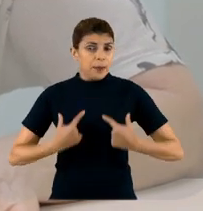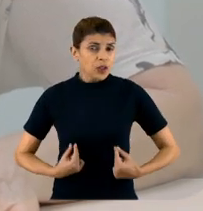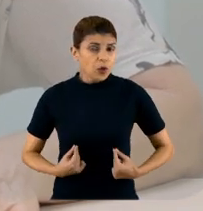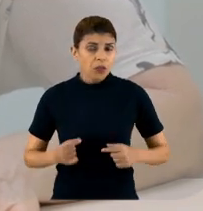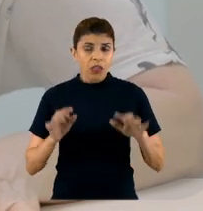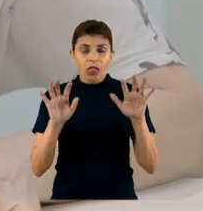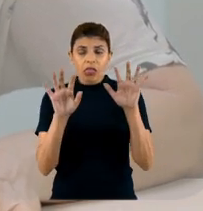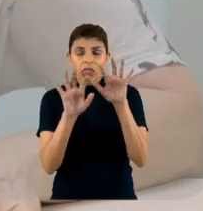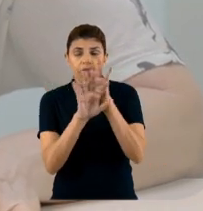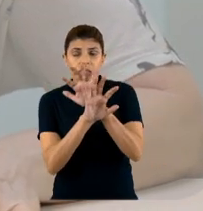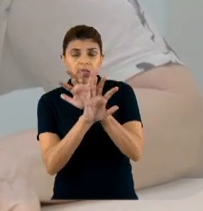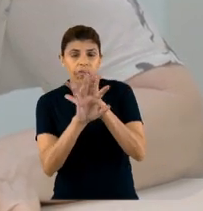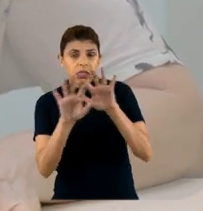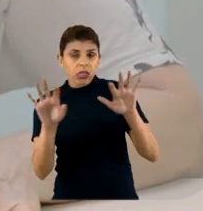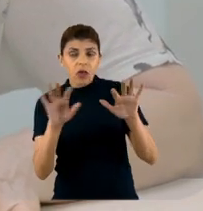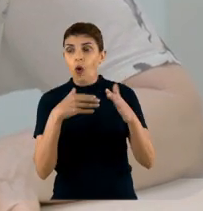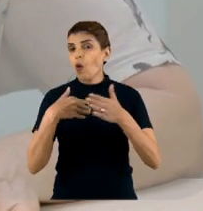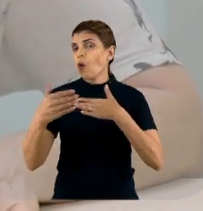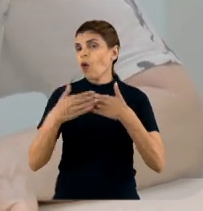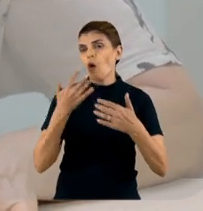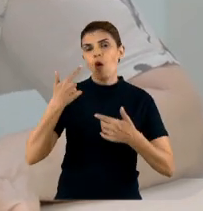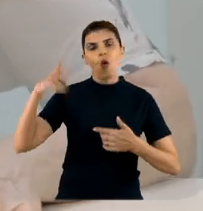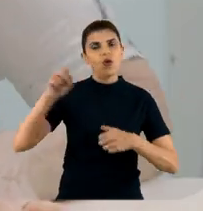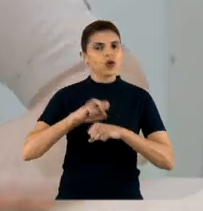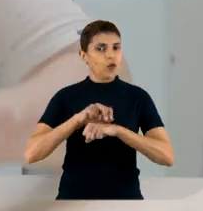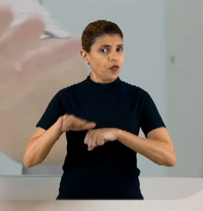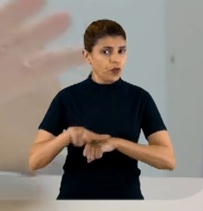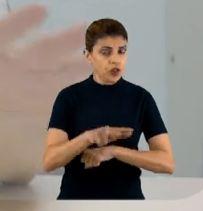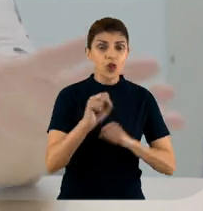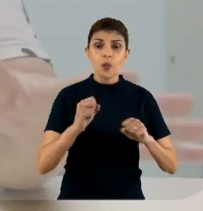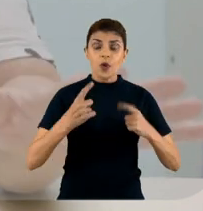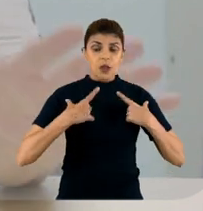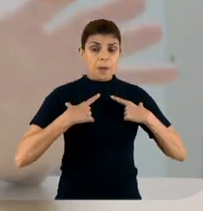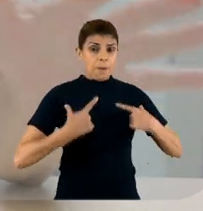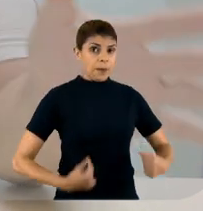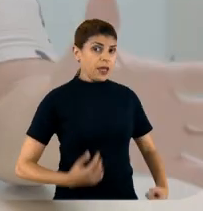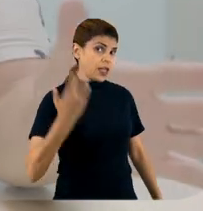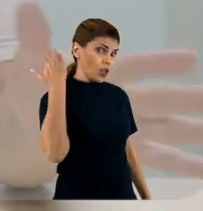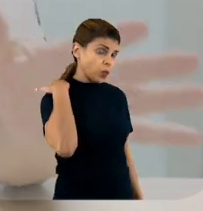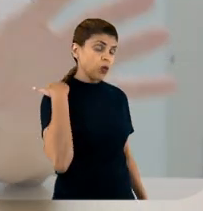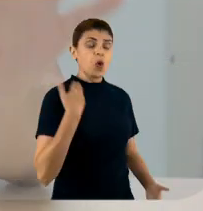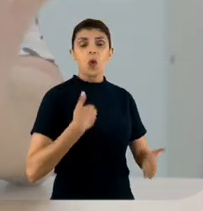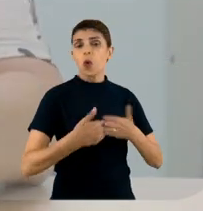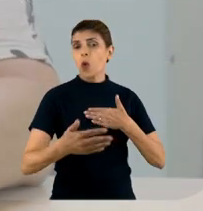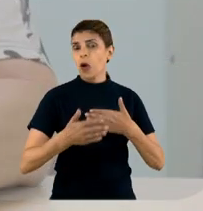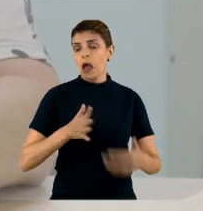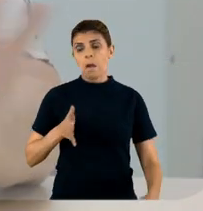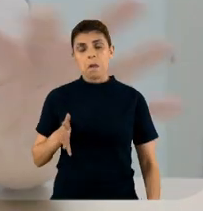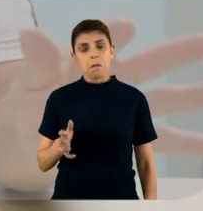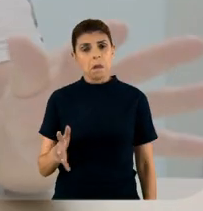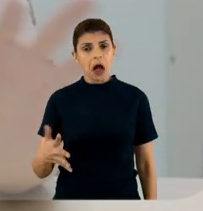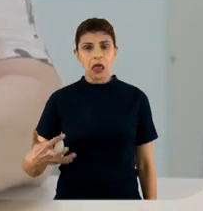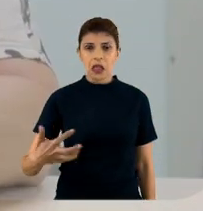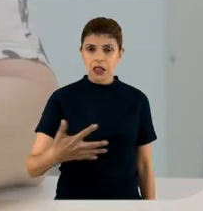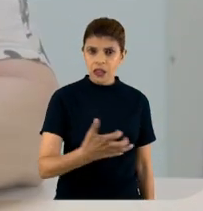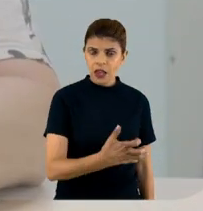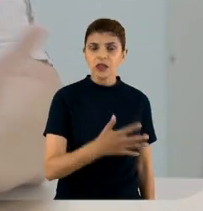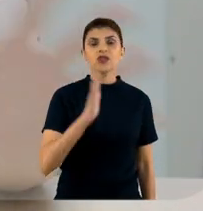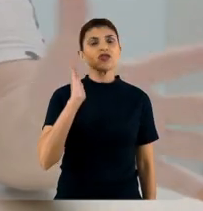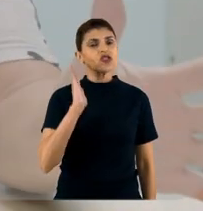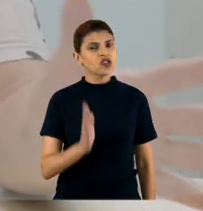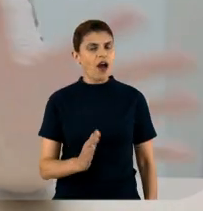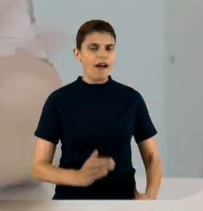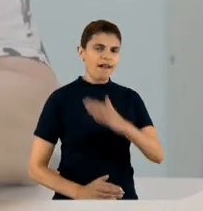em vidro fosco que qualquer outro vírus pode fazer ele pode ter uma pneumonia que qualquer bactéria uma imagem já eh de